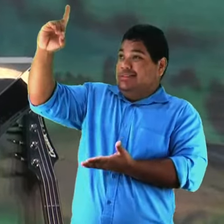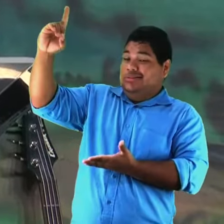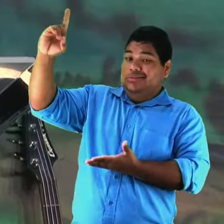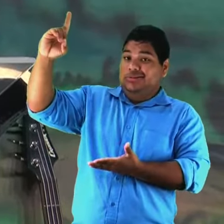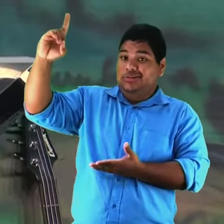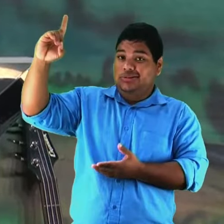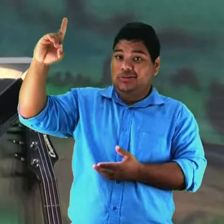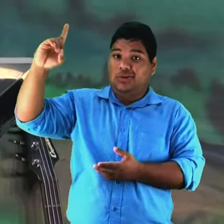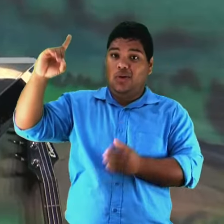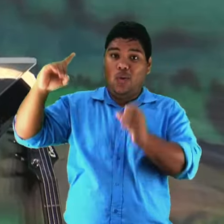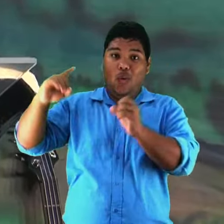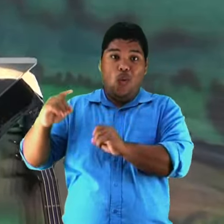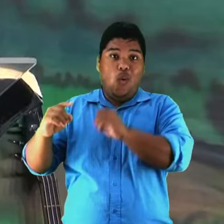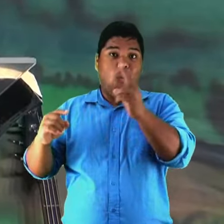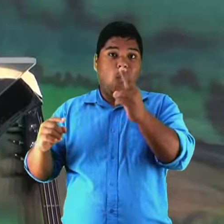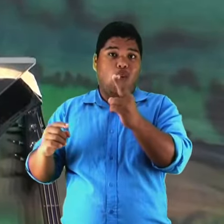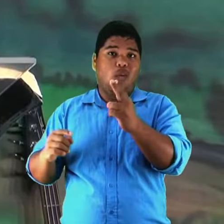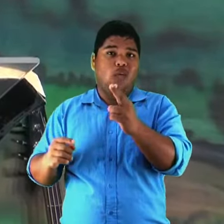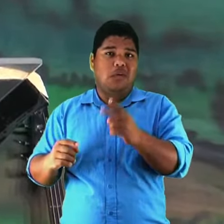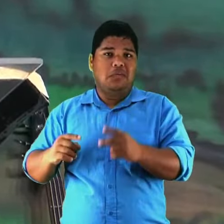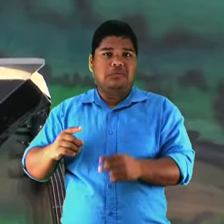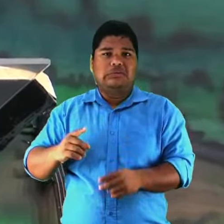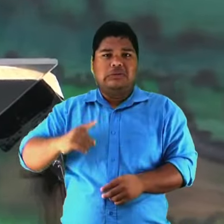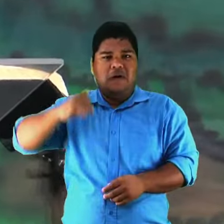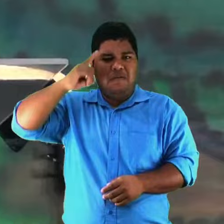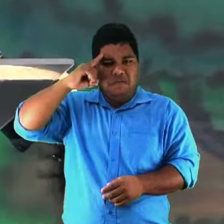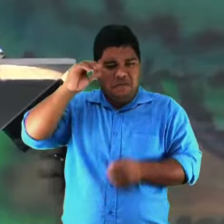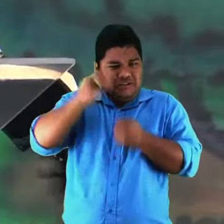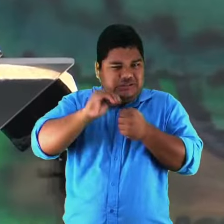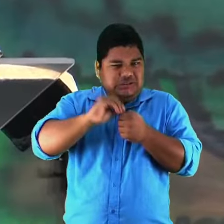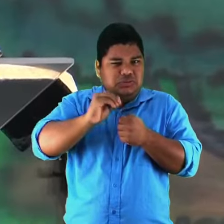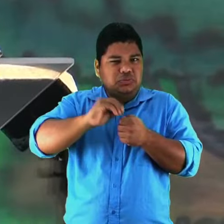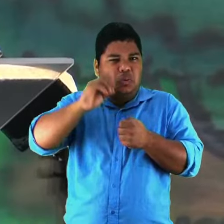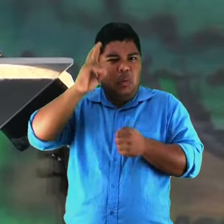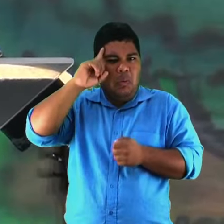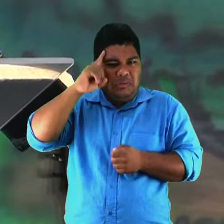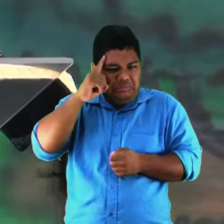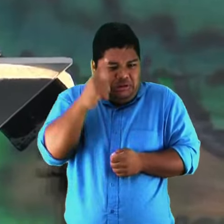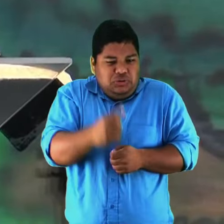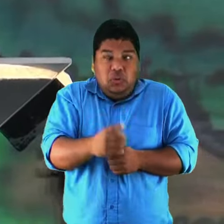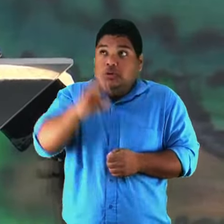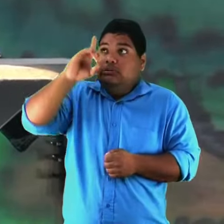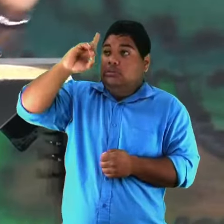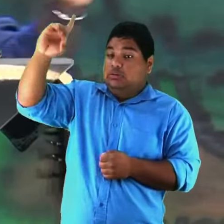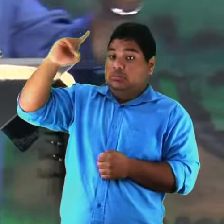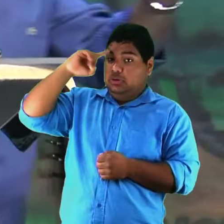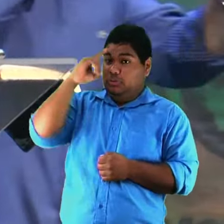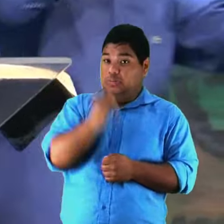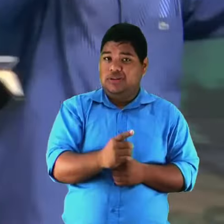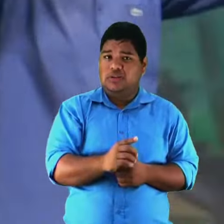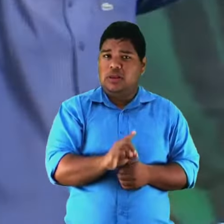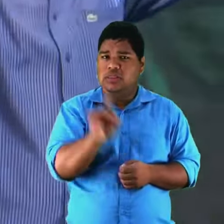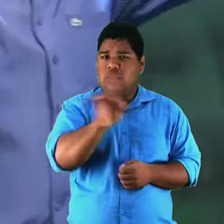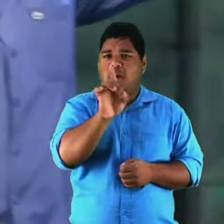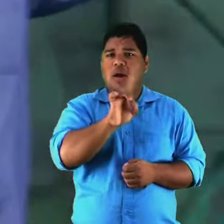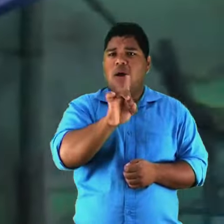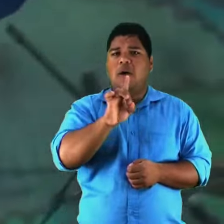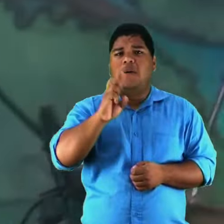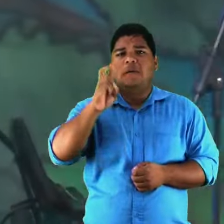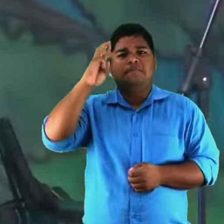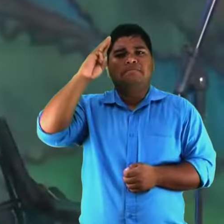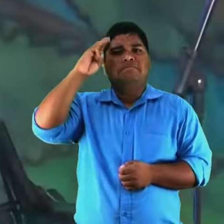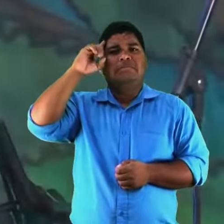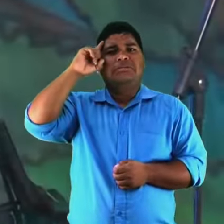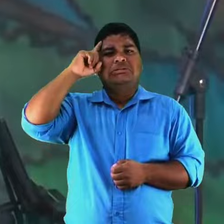Deus, cumprindo a missão que Deus colocou em suas mãos. Não pense que é uma missão